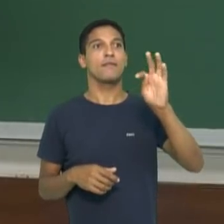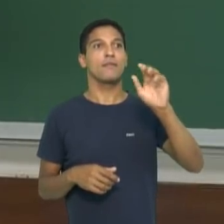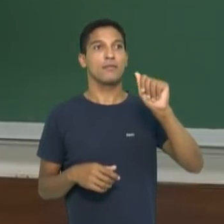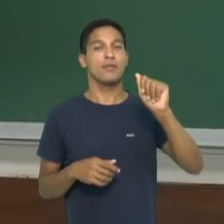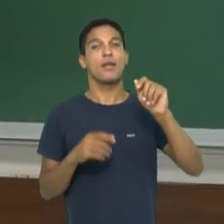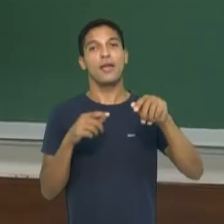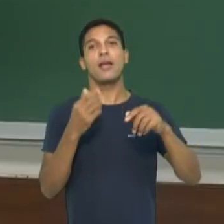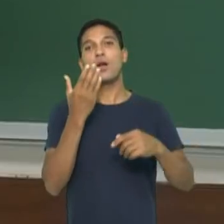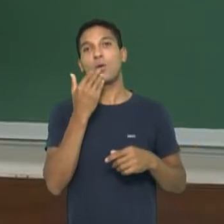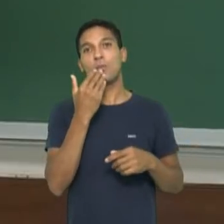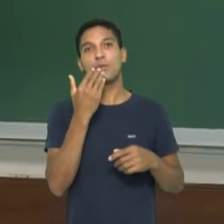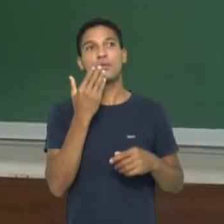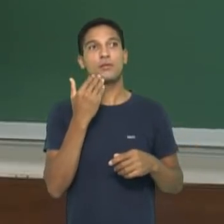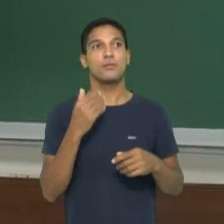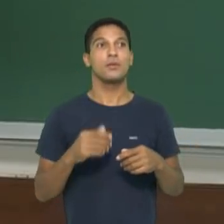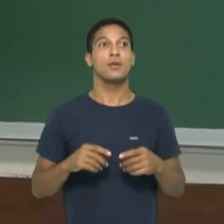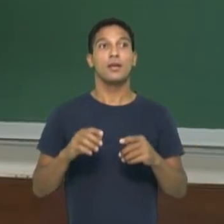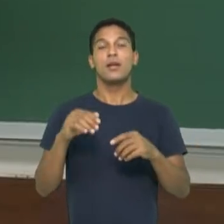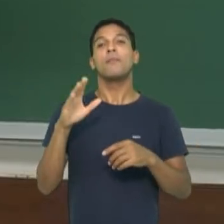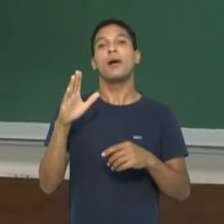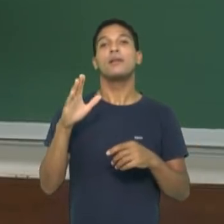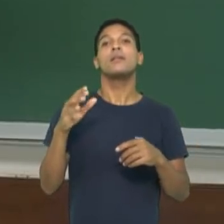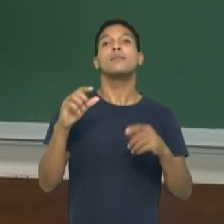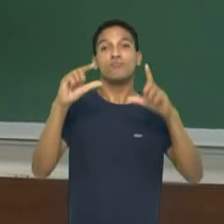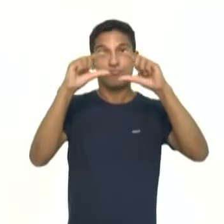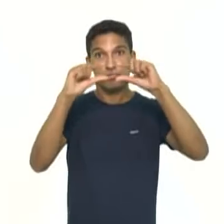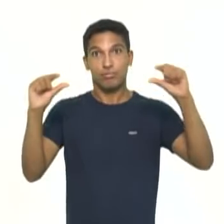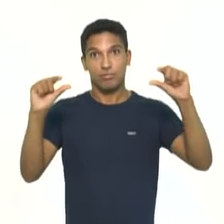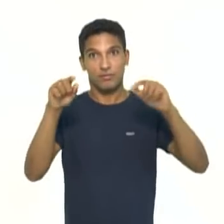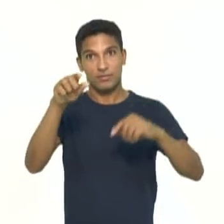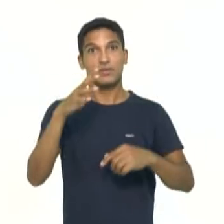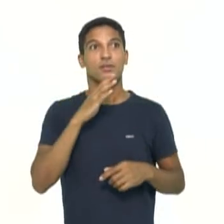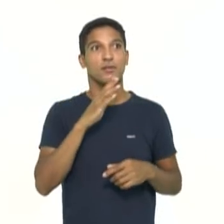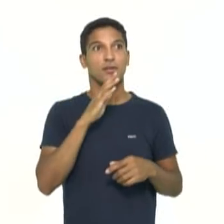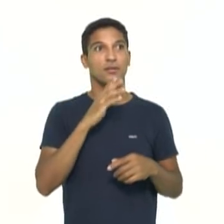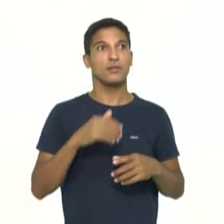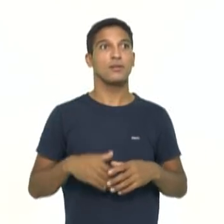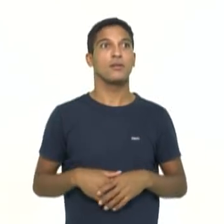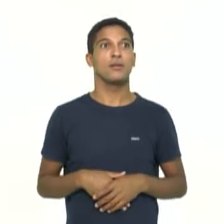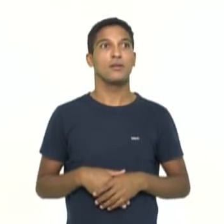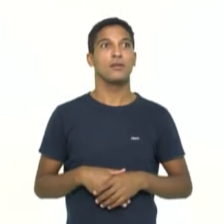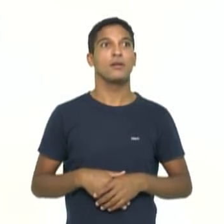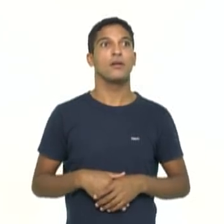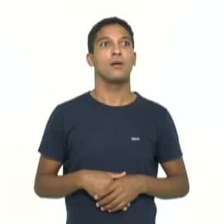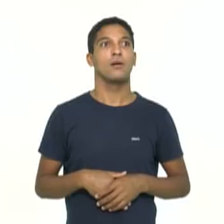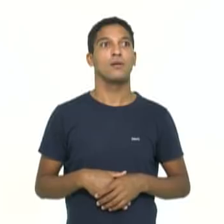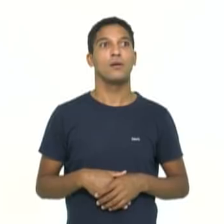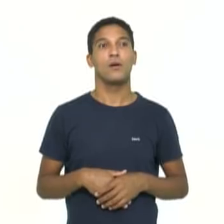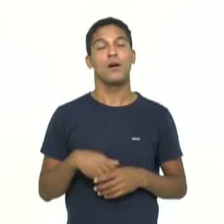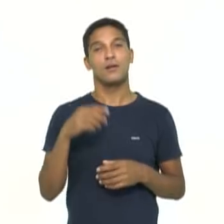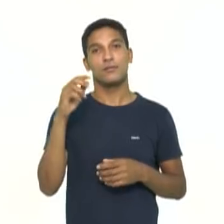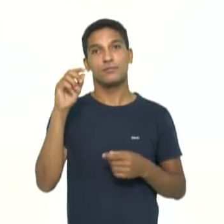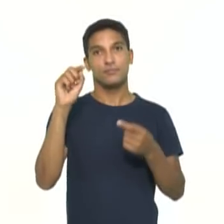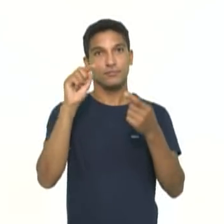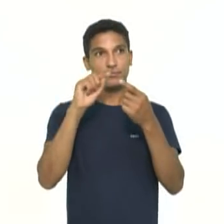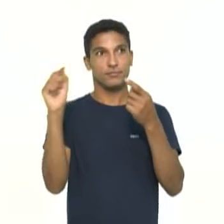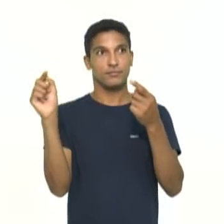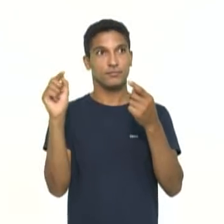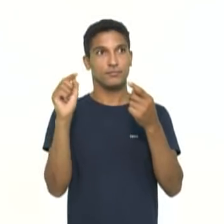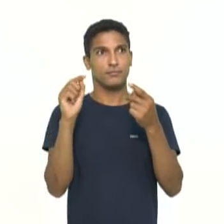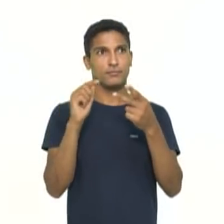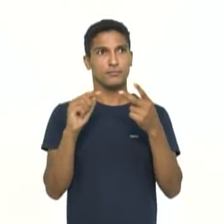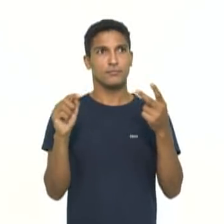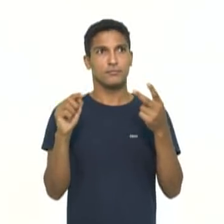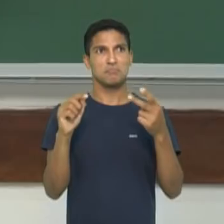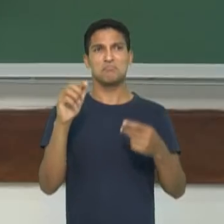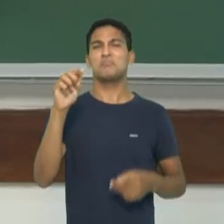Mais algumas expressões, essas vocês já conhecem, não é verdade? Dar com os burros na água, forrar guaiaca. O que é